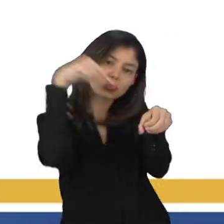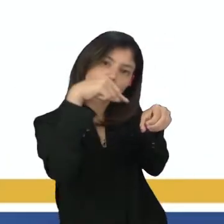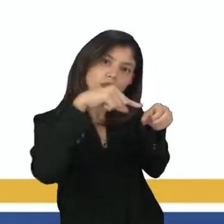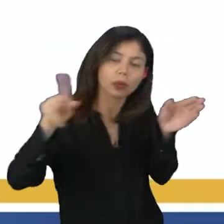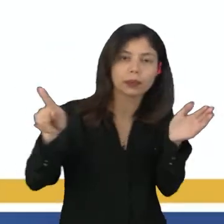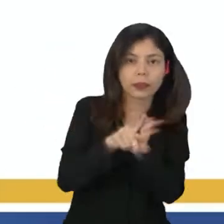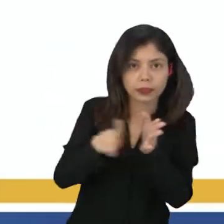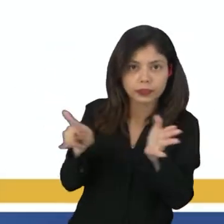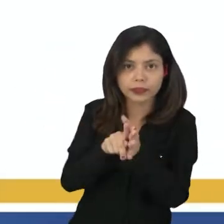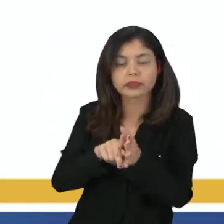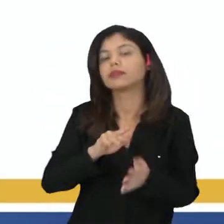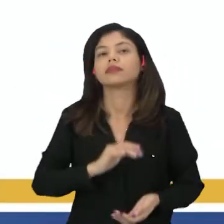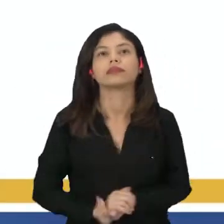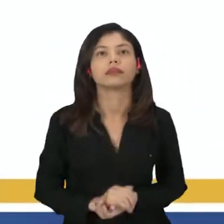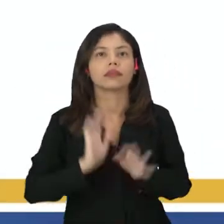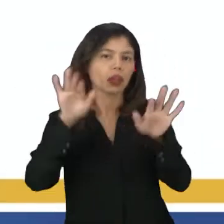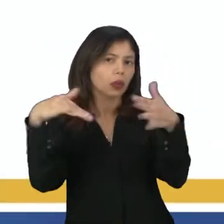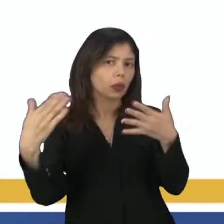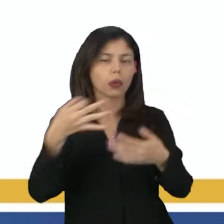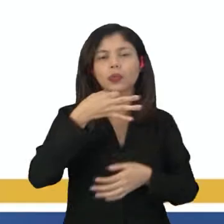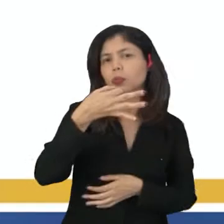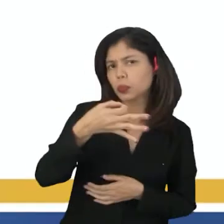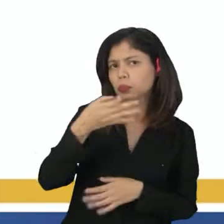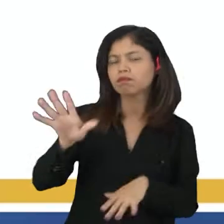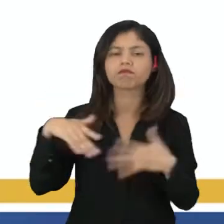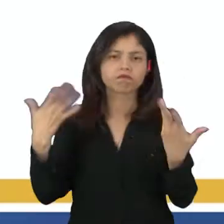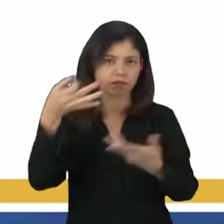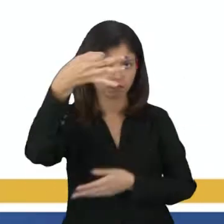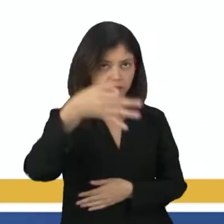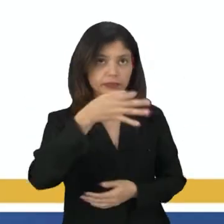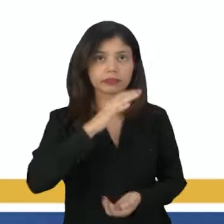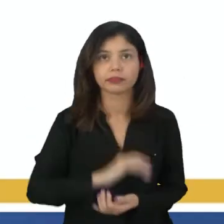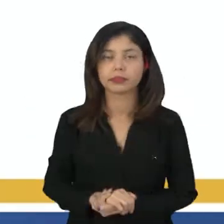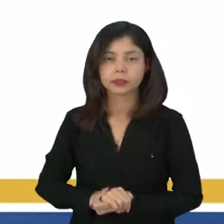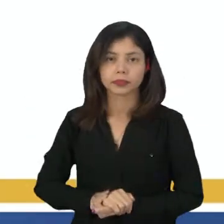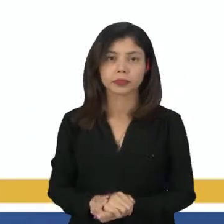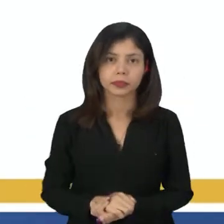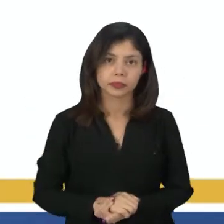definido? E aí, qual dessas opções vocês acham que é a correta?